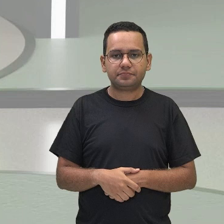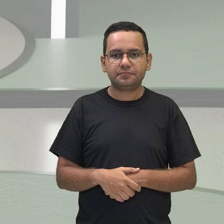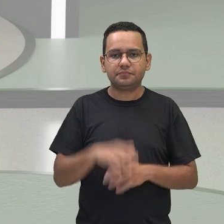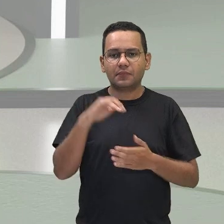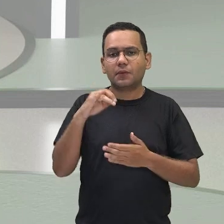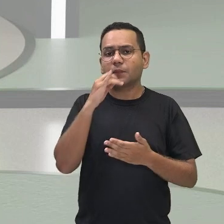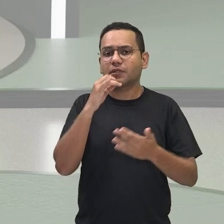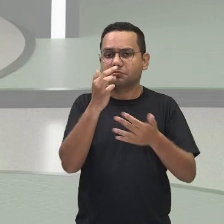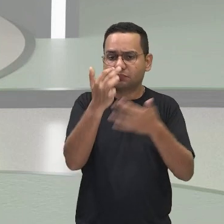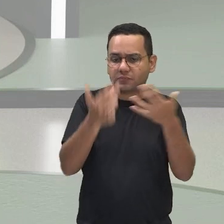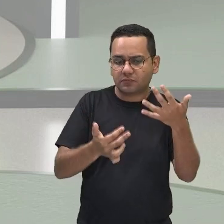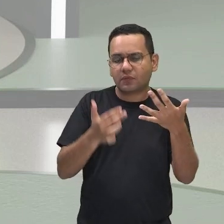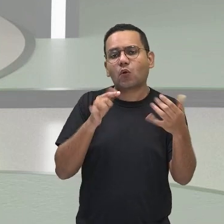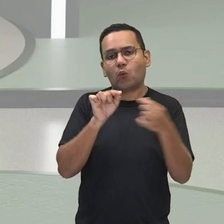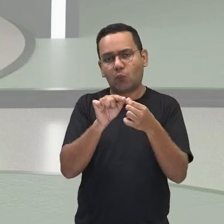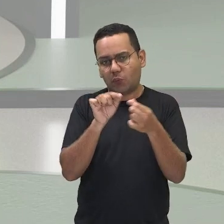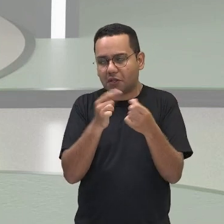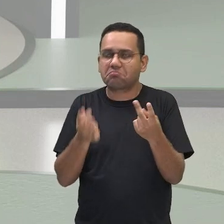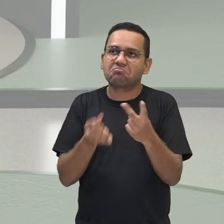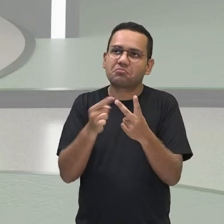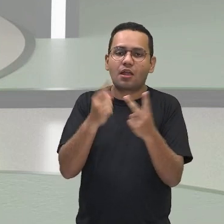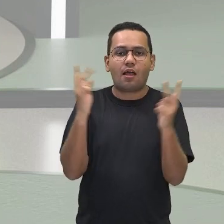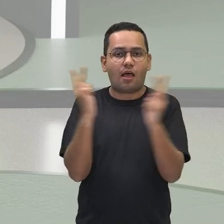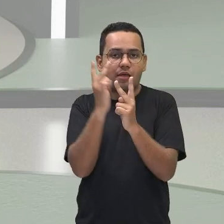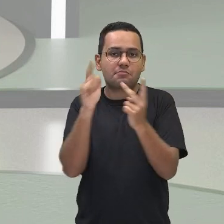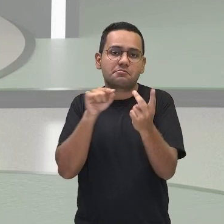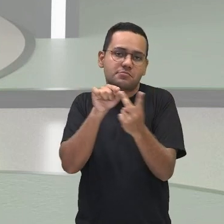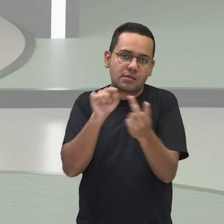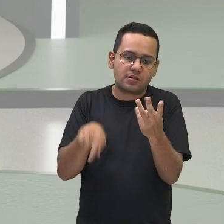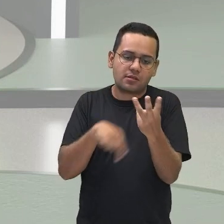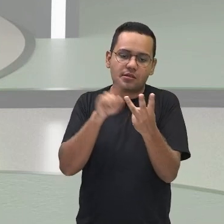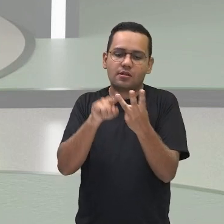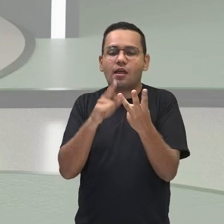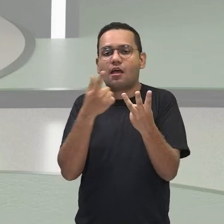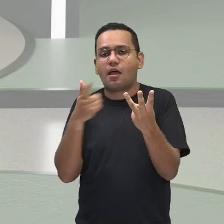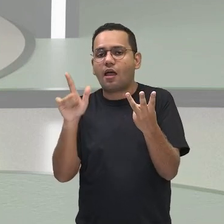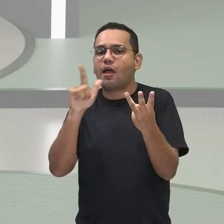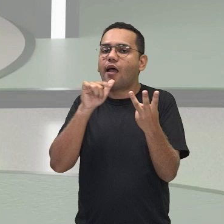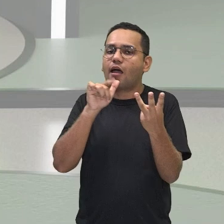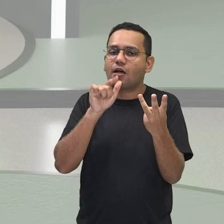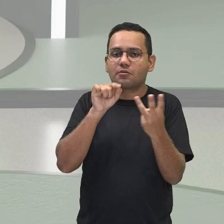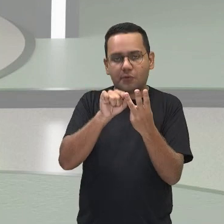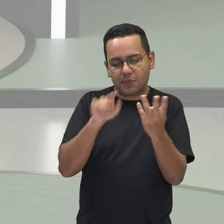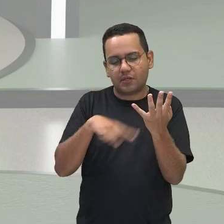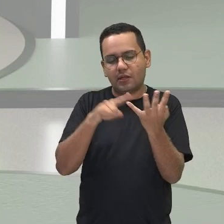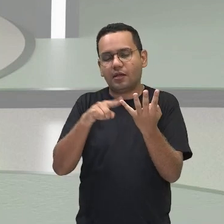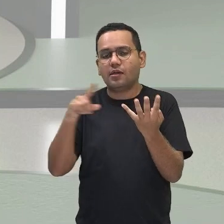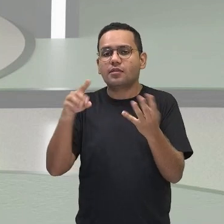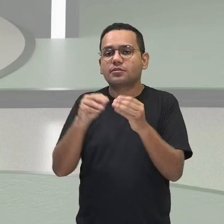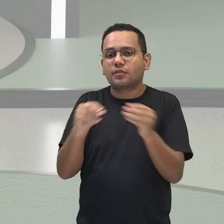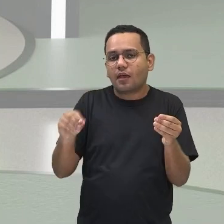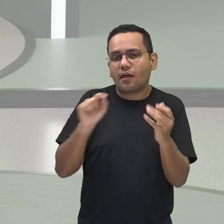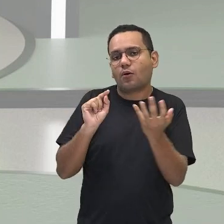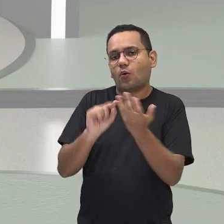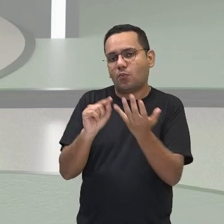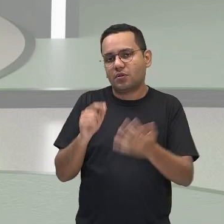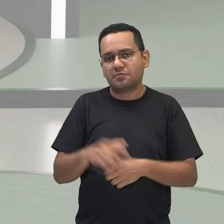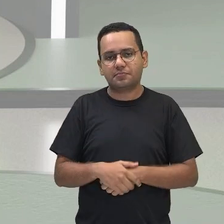uma matéria, o ar é matéria, a água é matéria, a terra é matéria